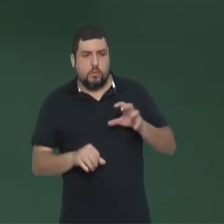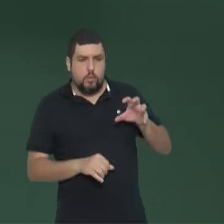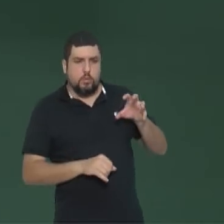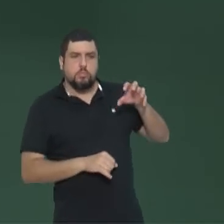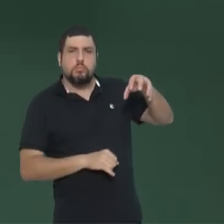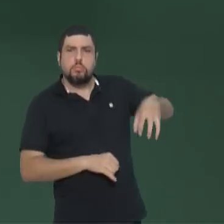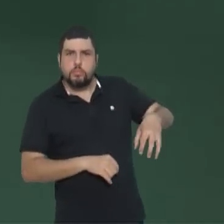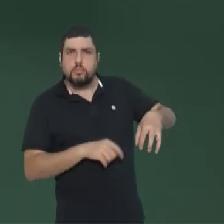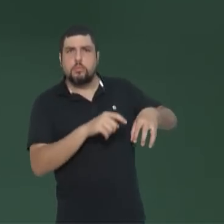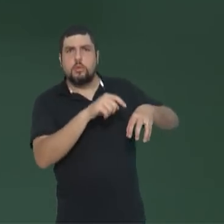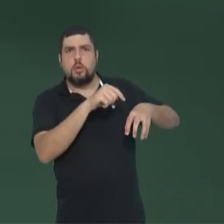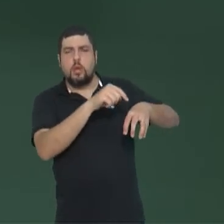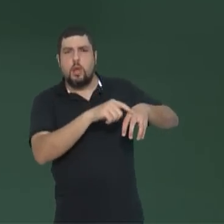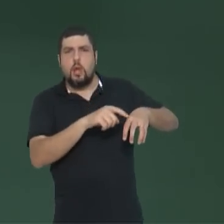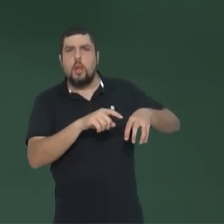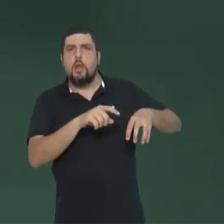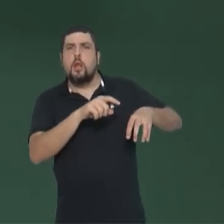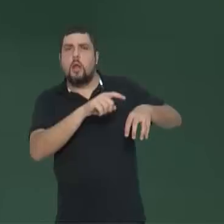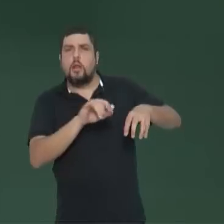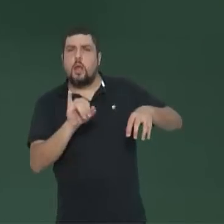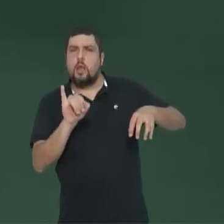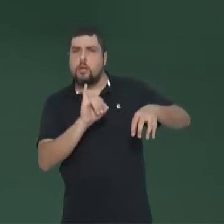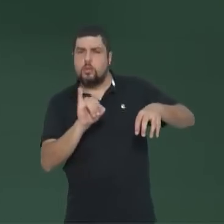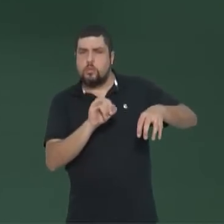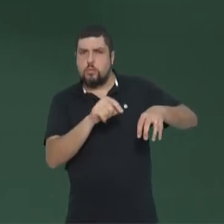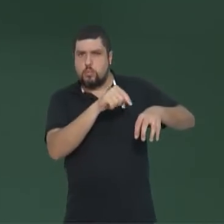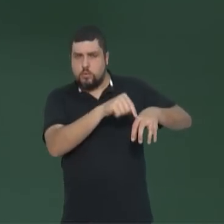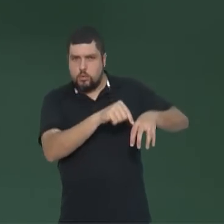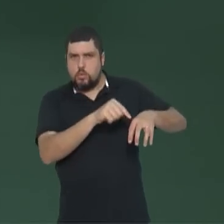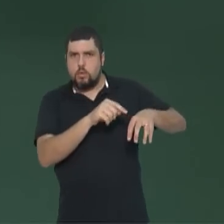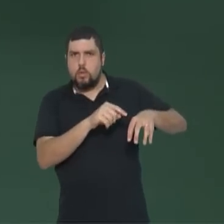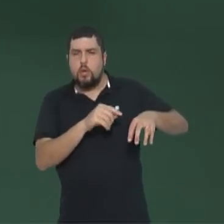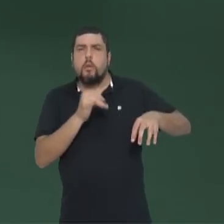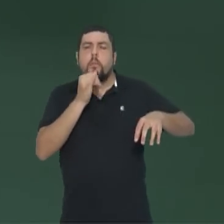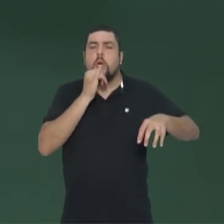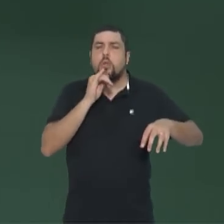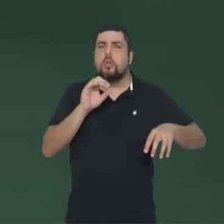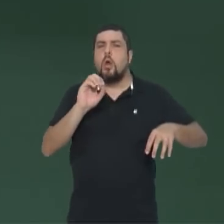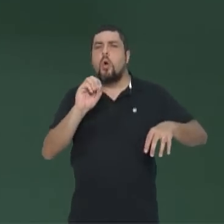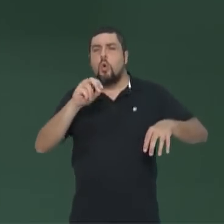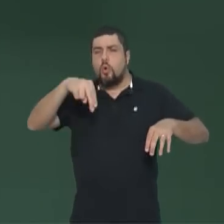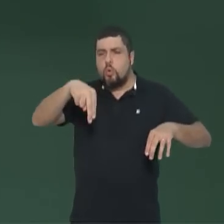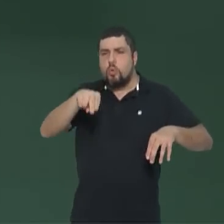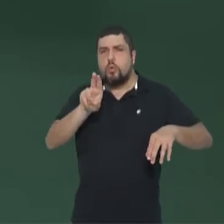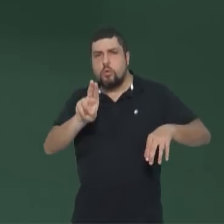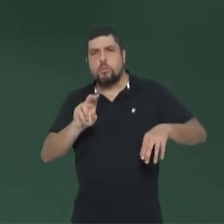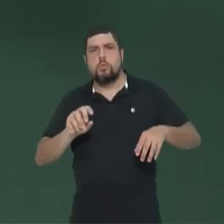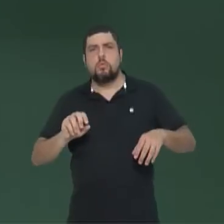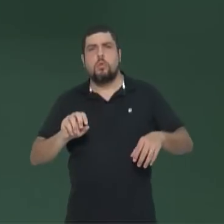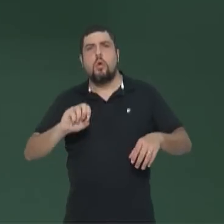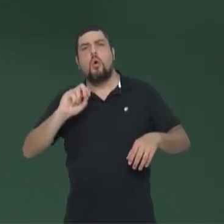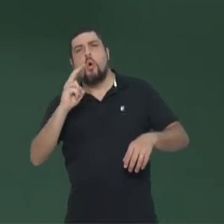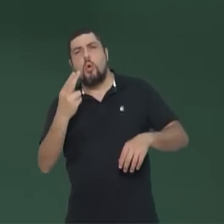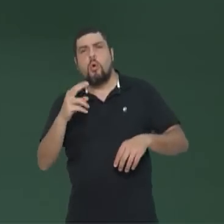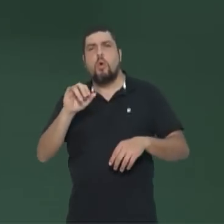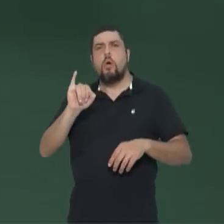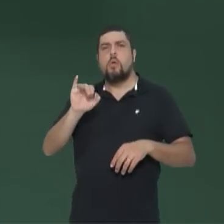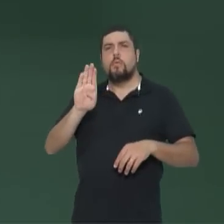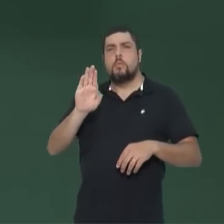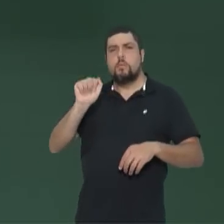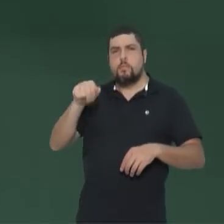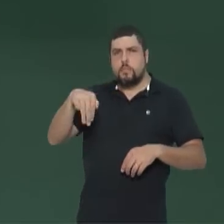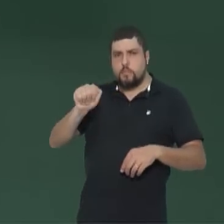e que ela vem com uma sigla, como ONU, por exemplo, IBAMA, por exemplo, por mais que ela